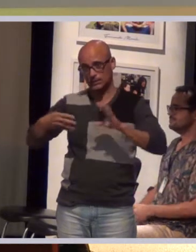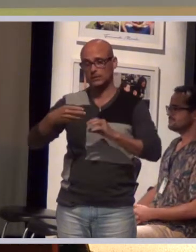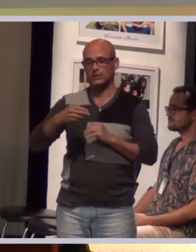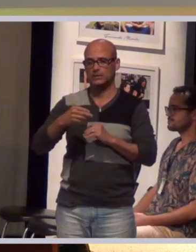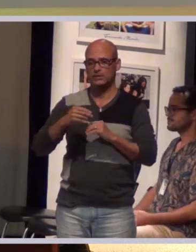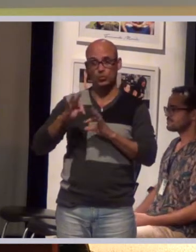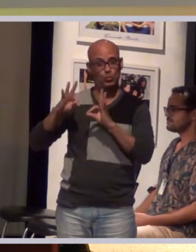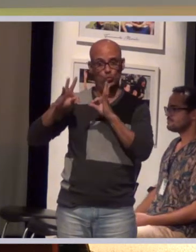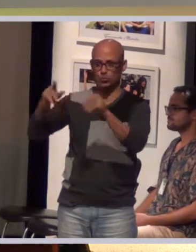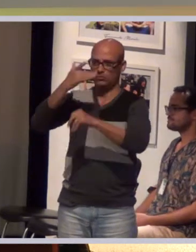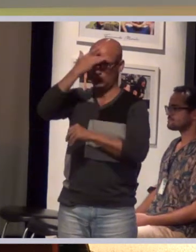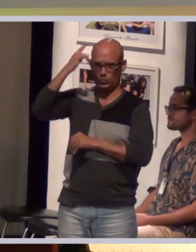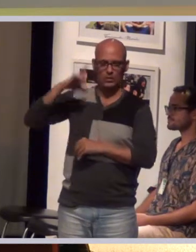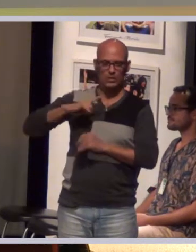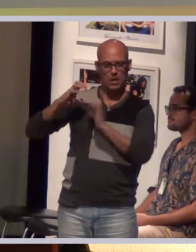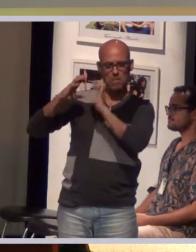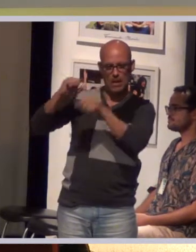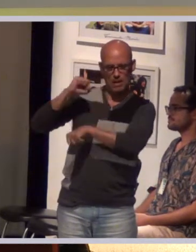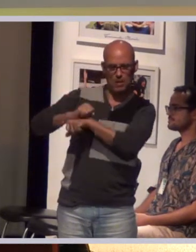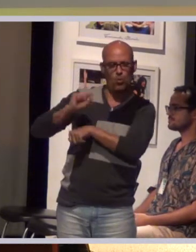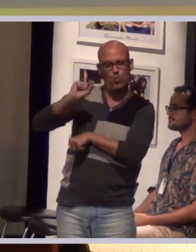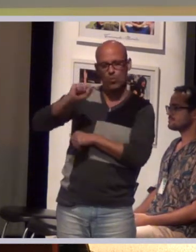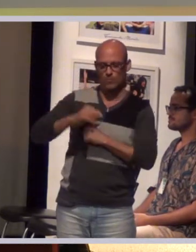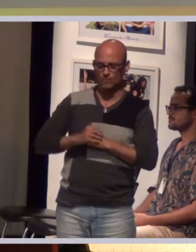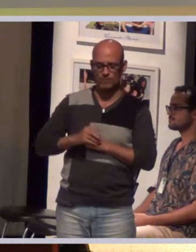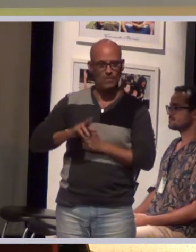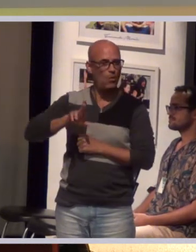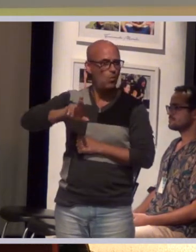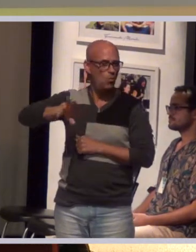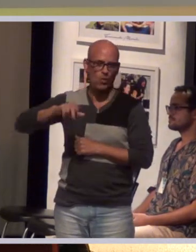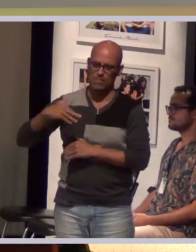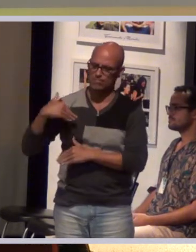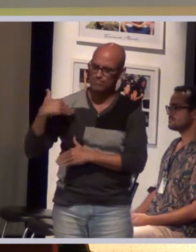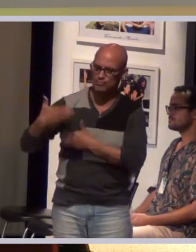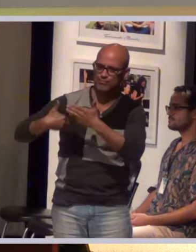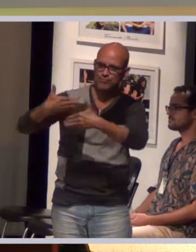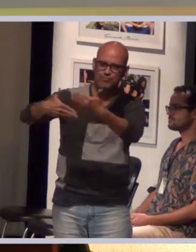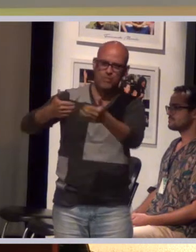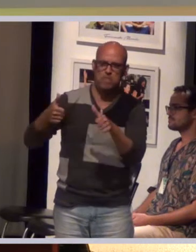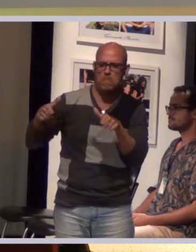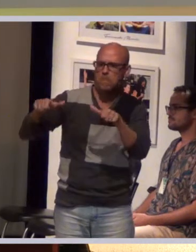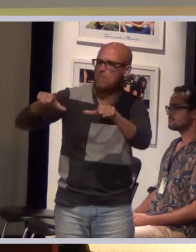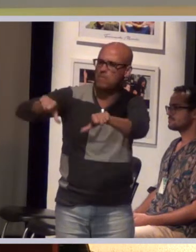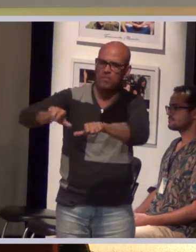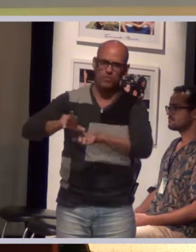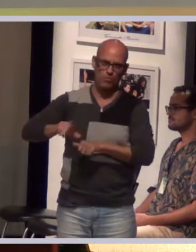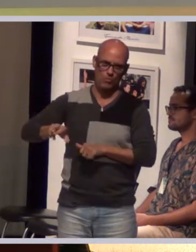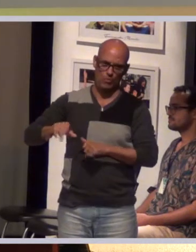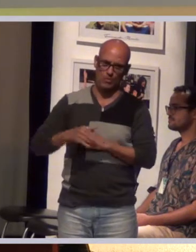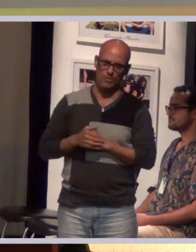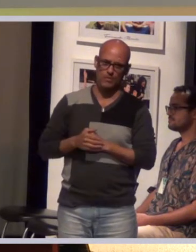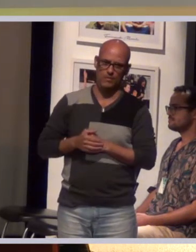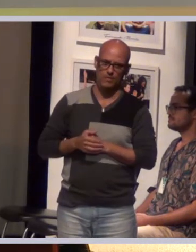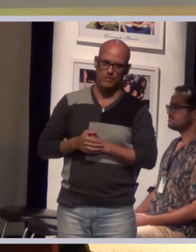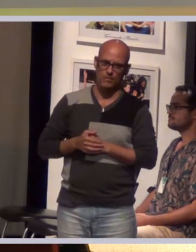os sujeitos é que não é progressiva. Então, quer dizer que